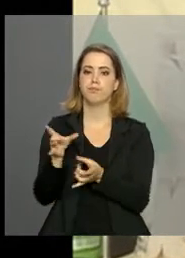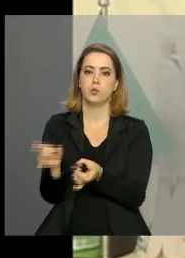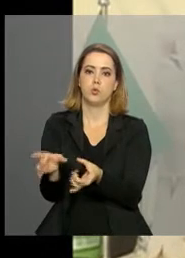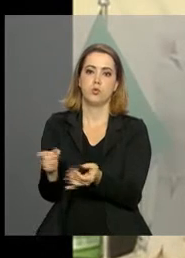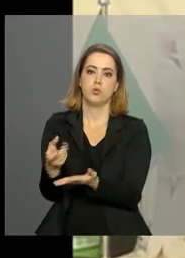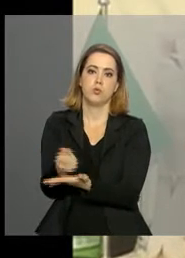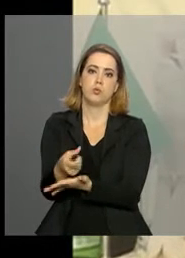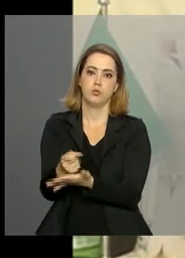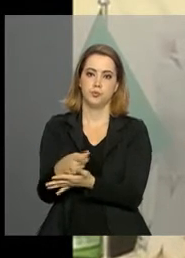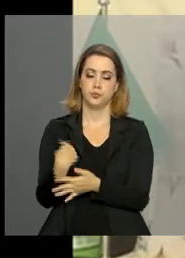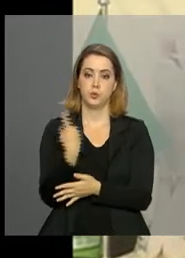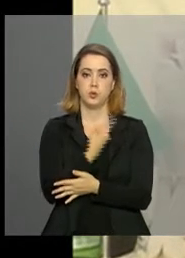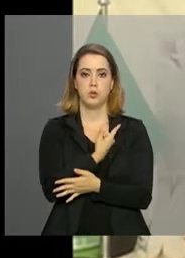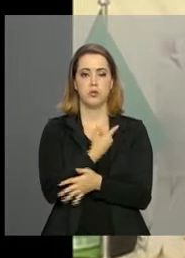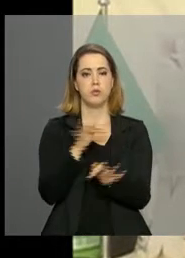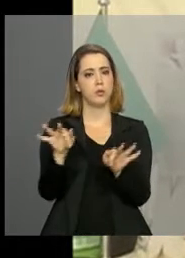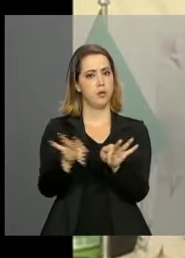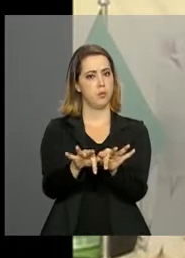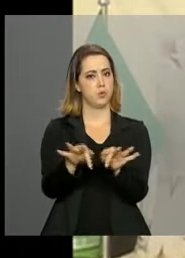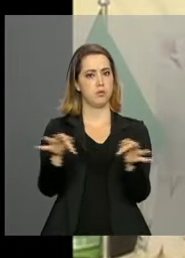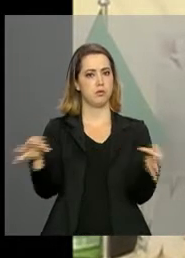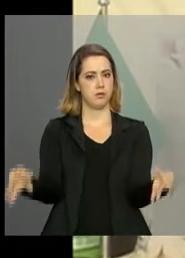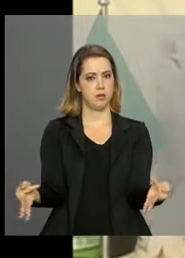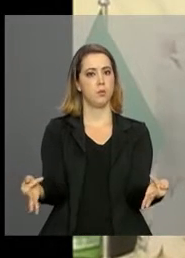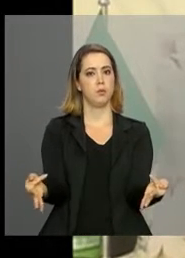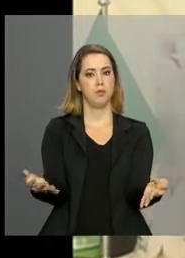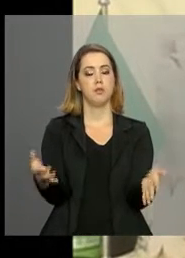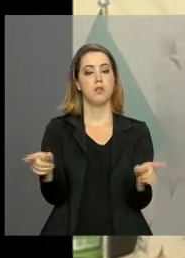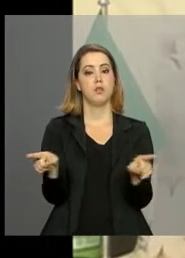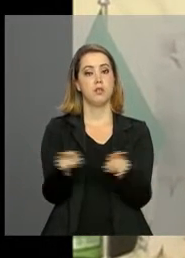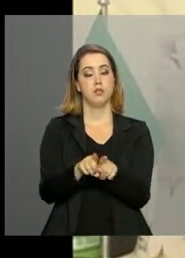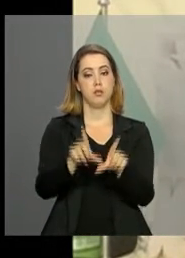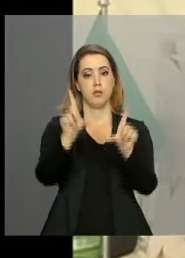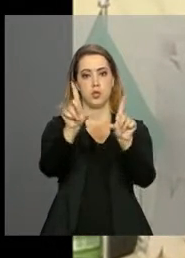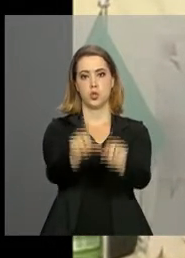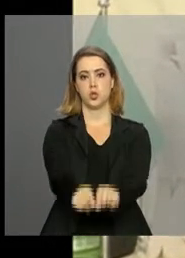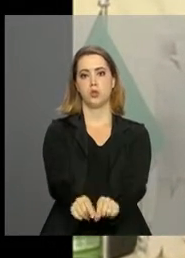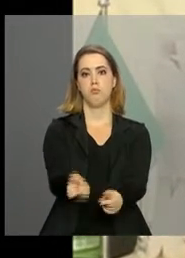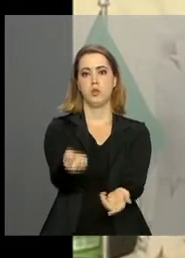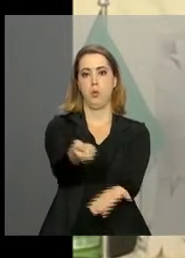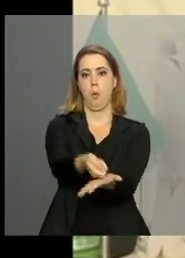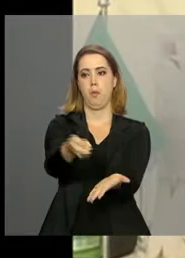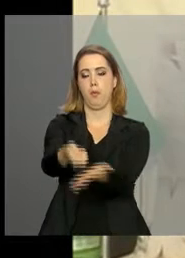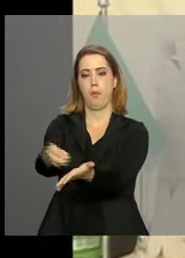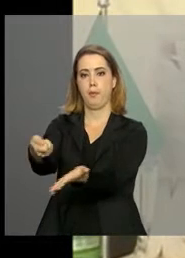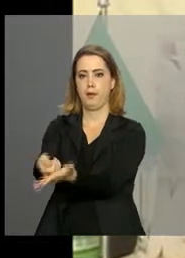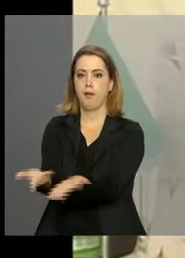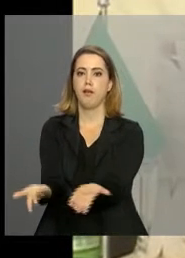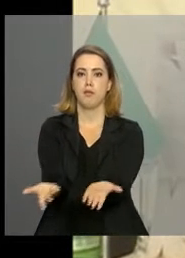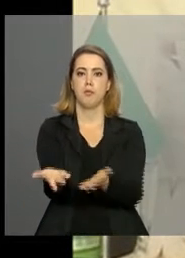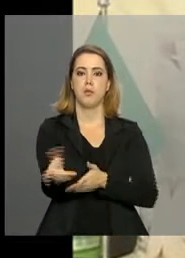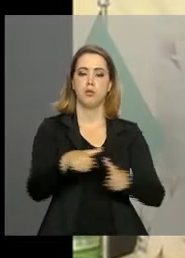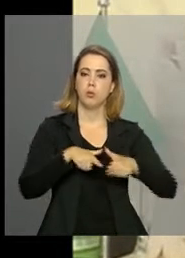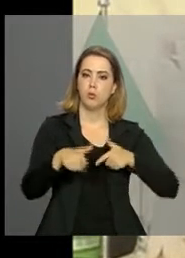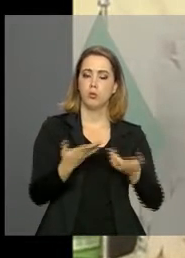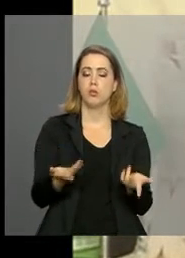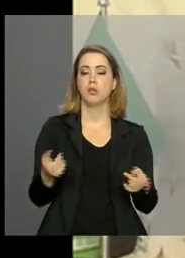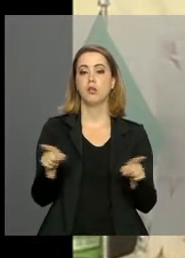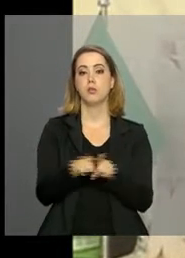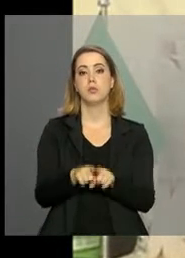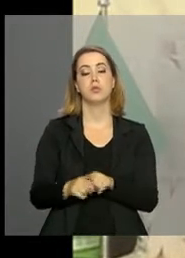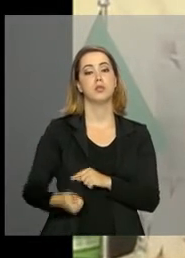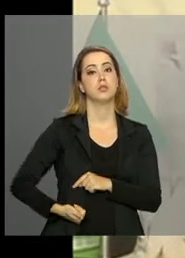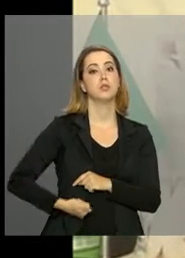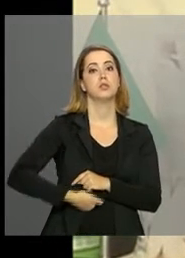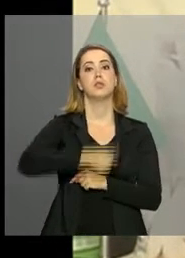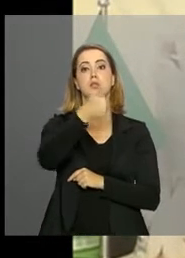vamos desburocratizar o processo do circus de operação que zelar pela